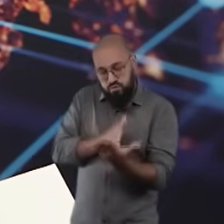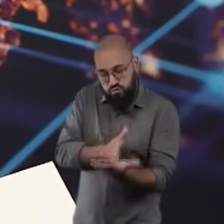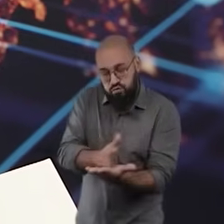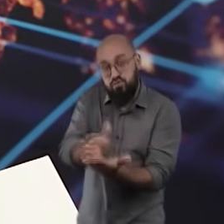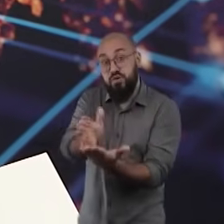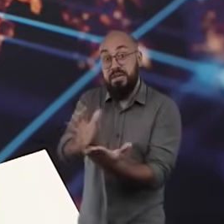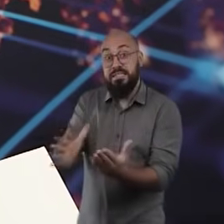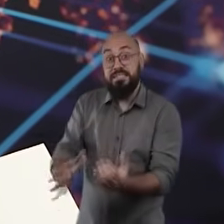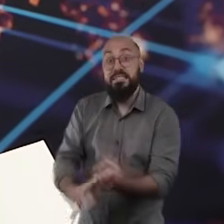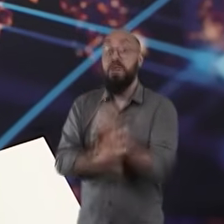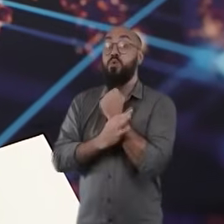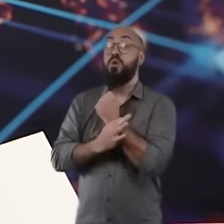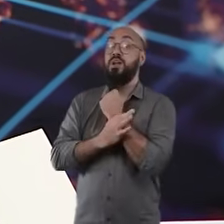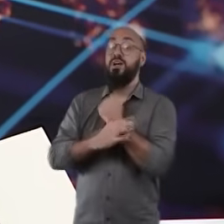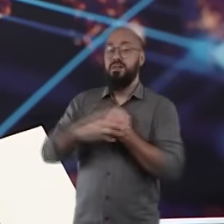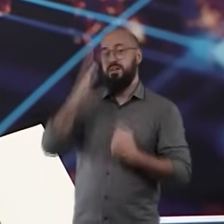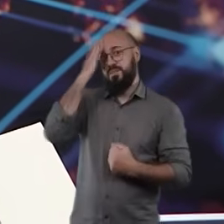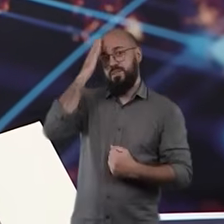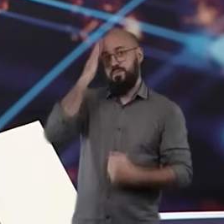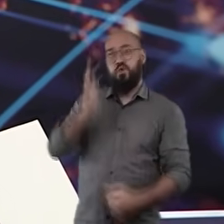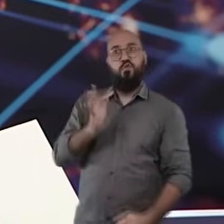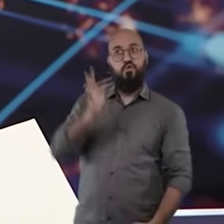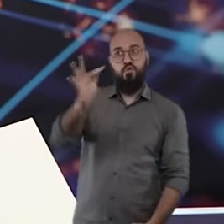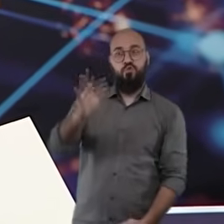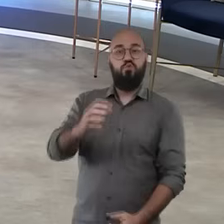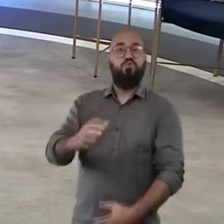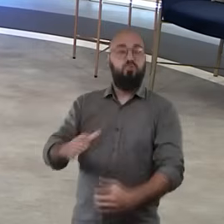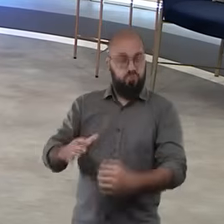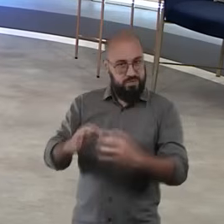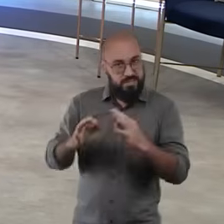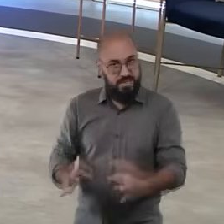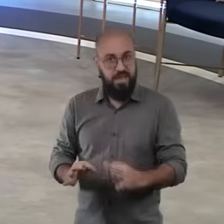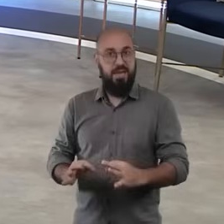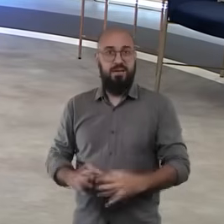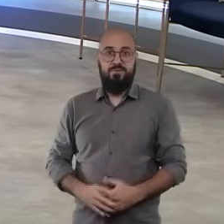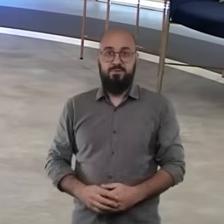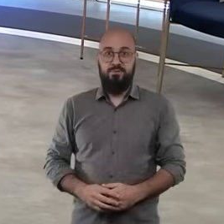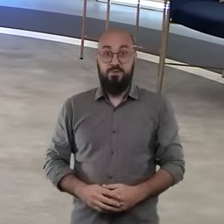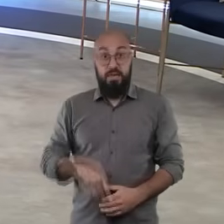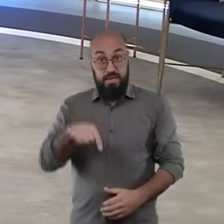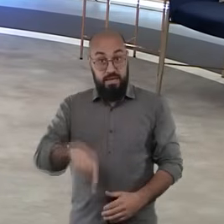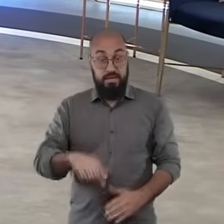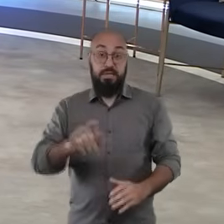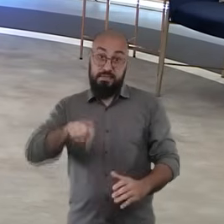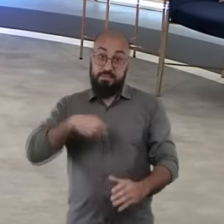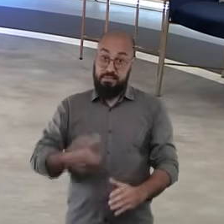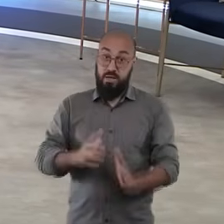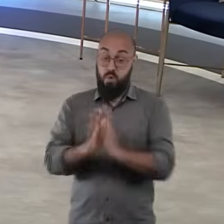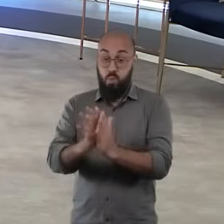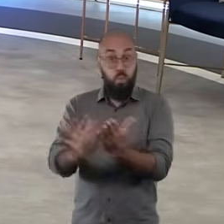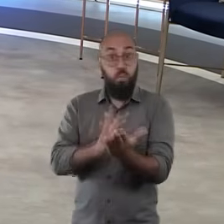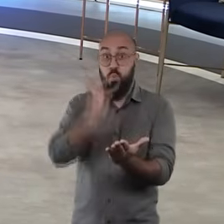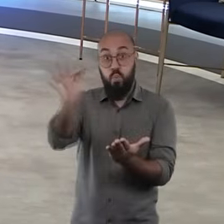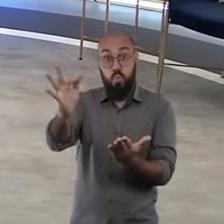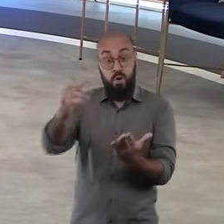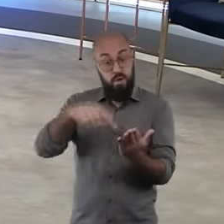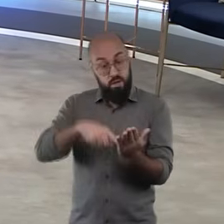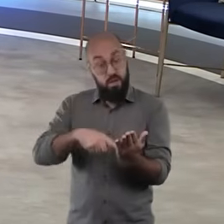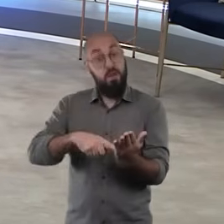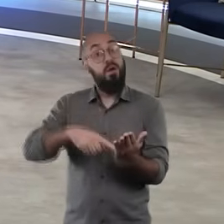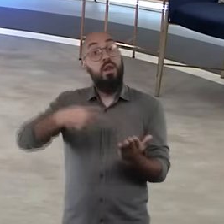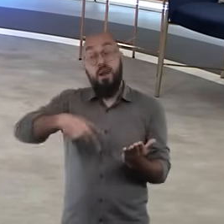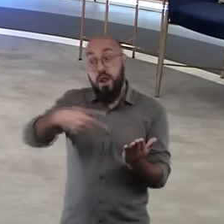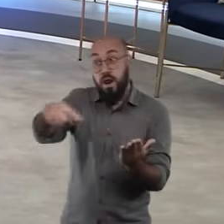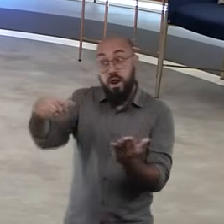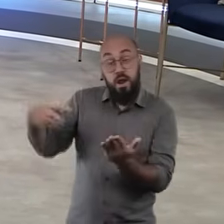mundo, sabendo exatamente para onde vamos. O nome do programa é Arena do Futuro. Arena porque